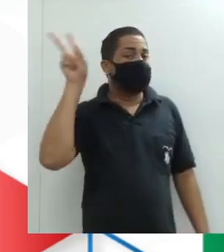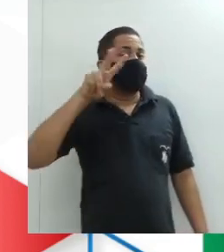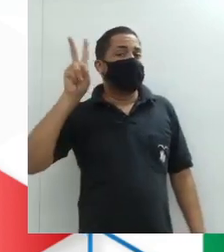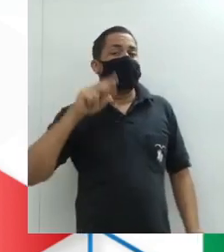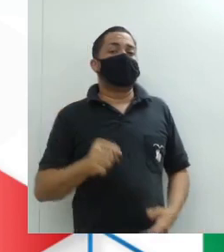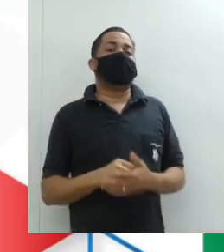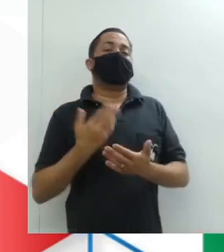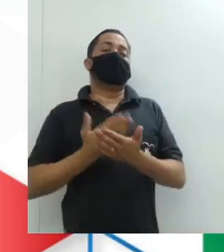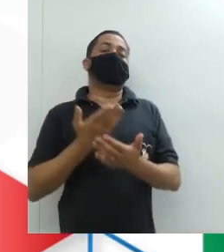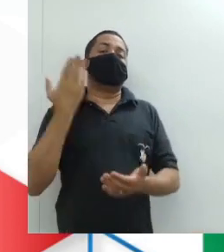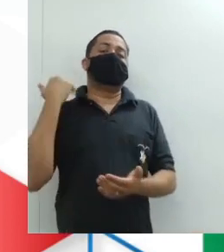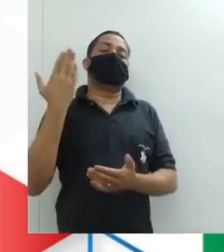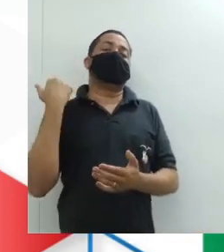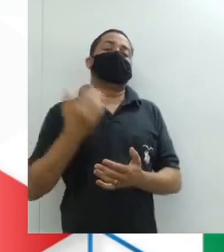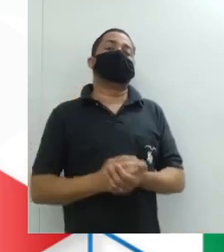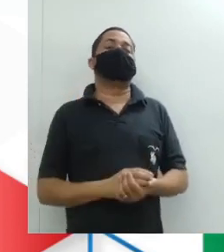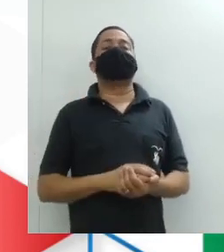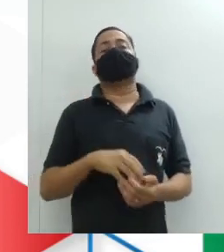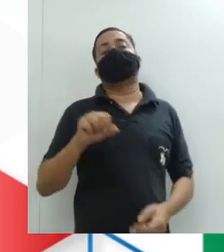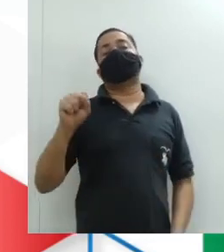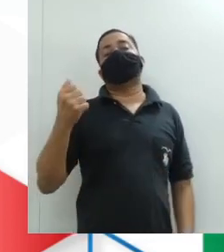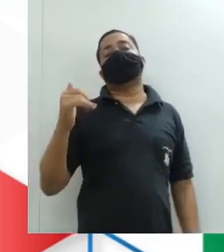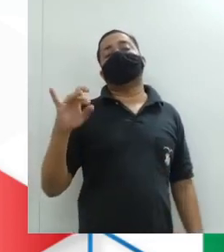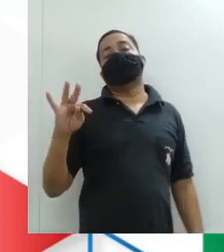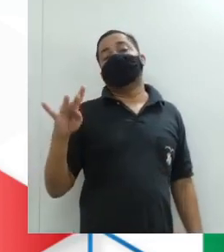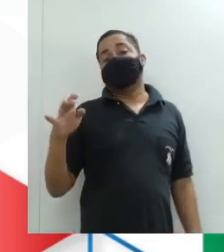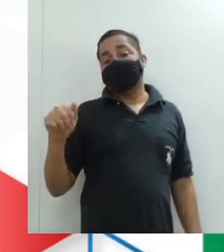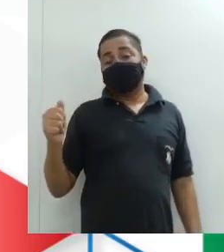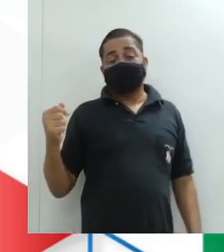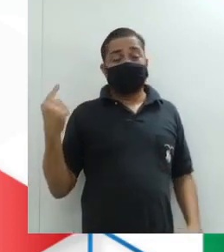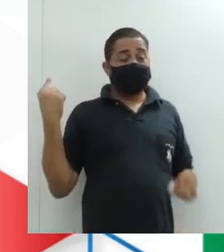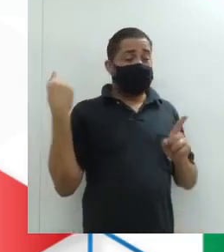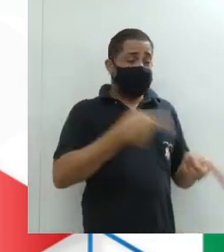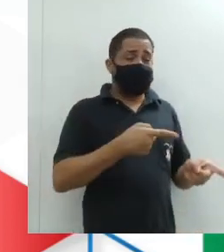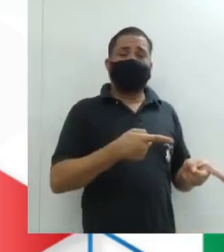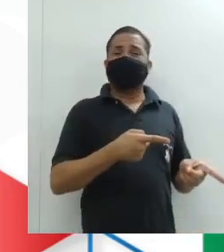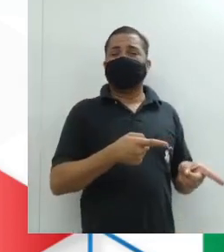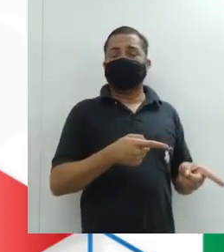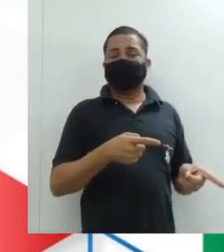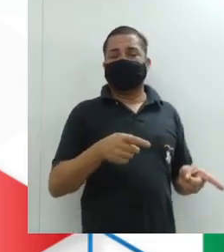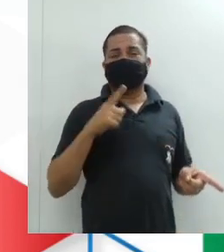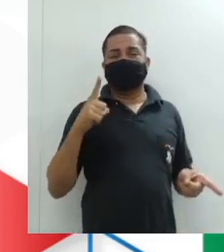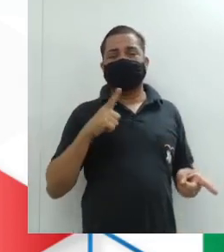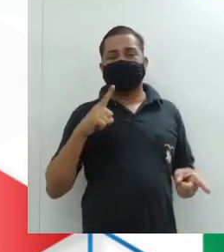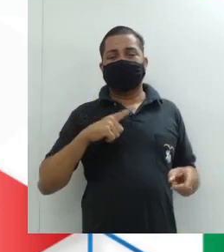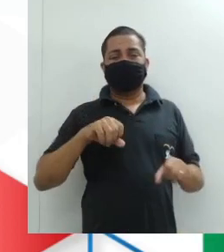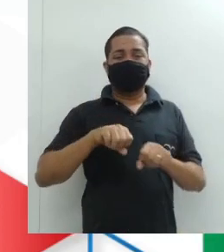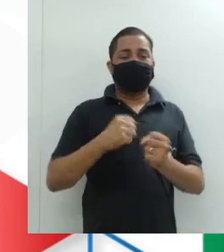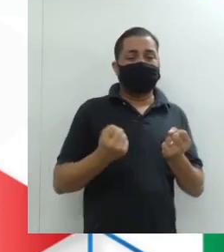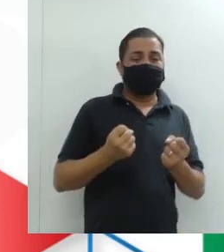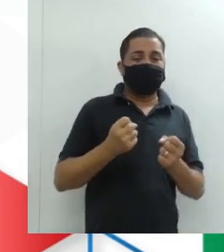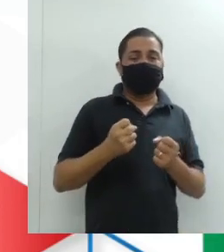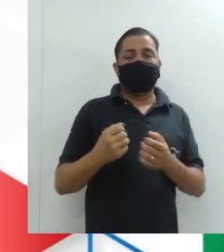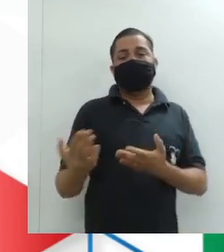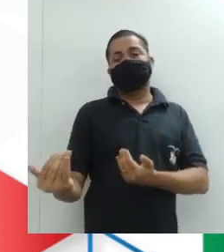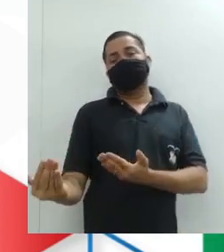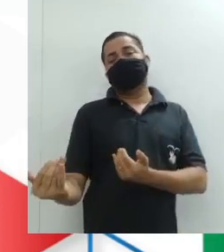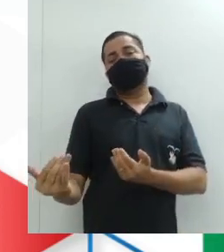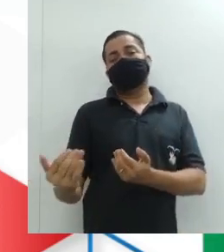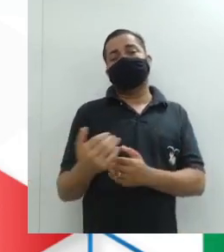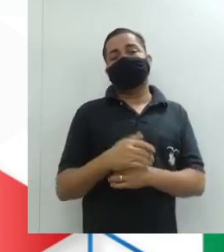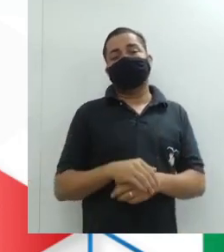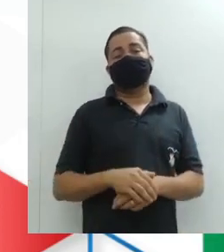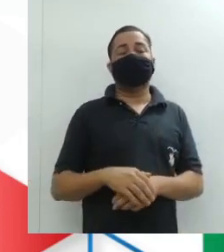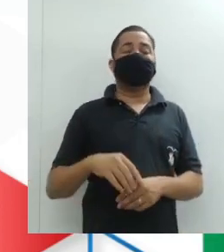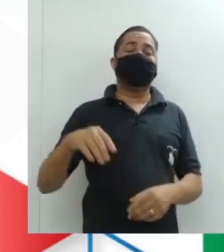certo, da aula passada que Sócrates foi acusado de corromper a juventude ateniense e